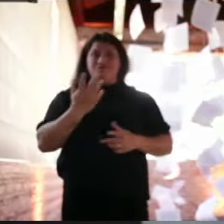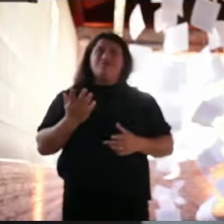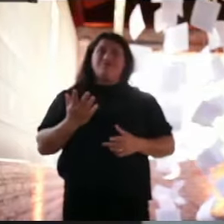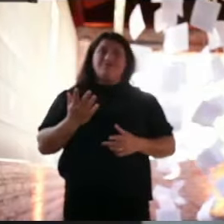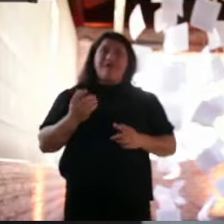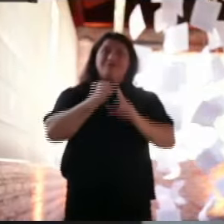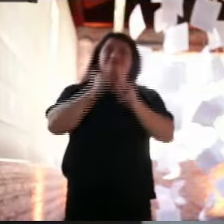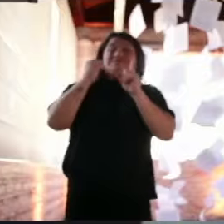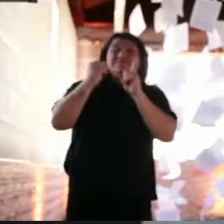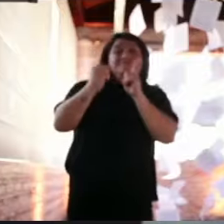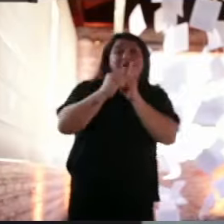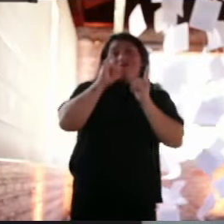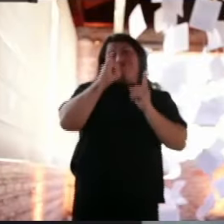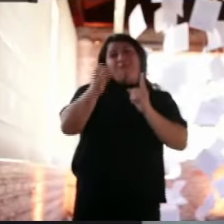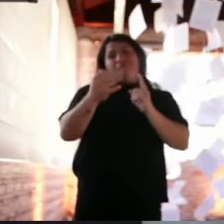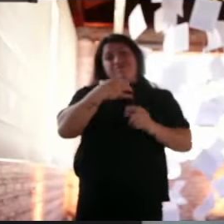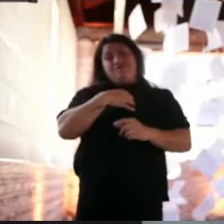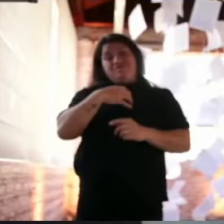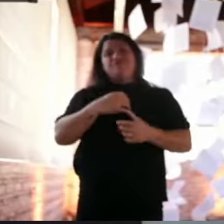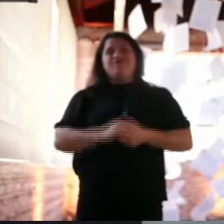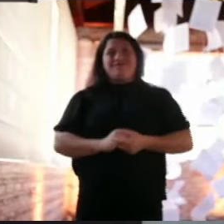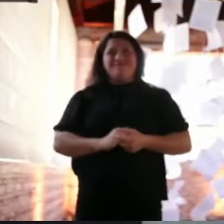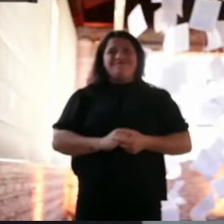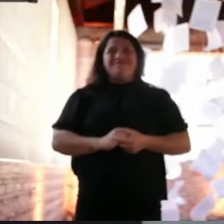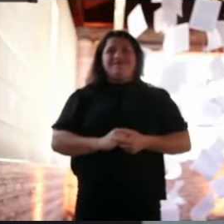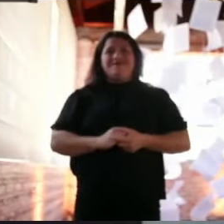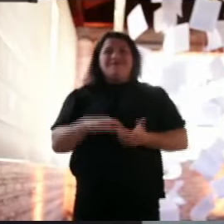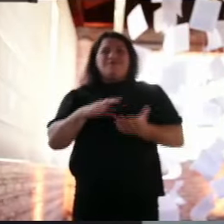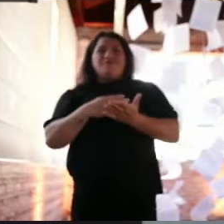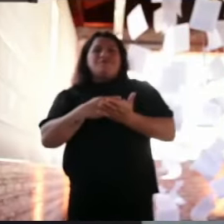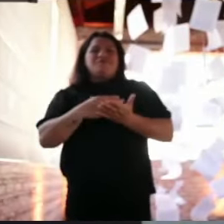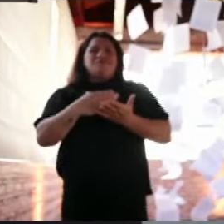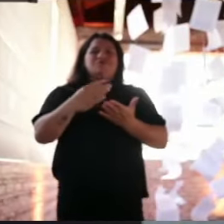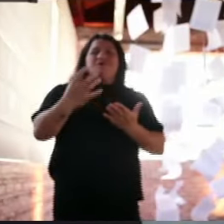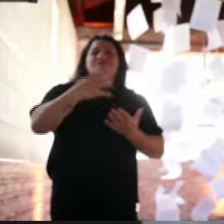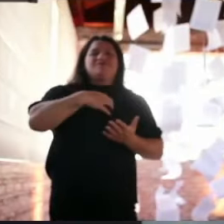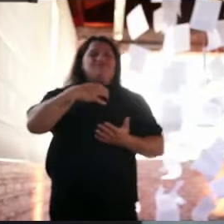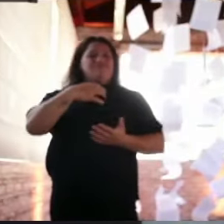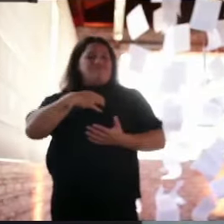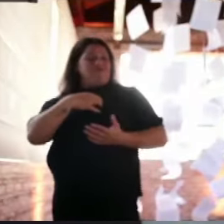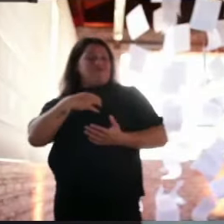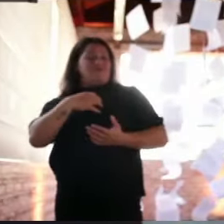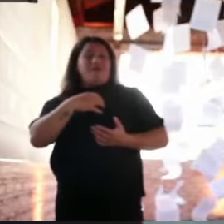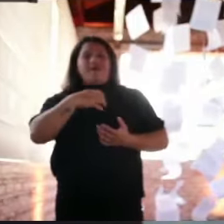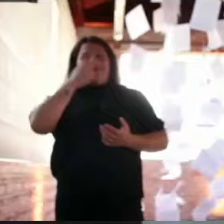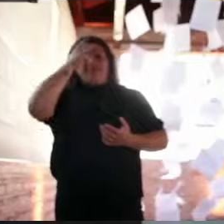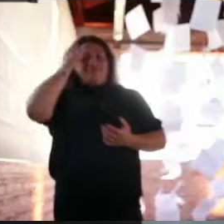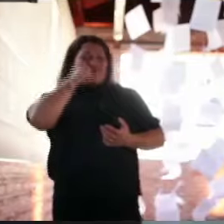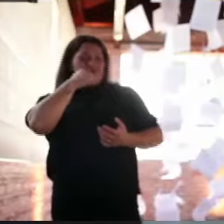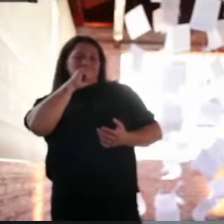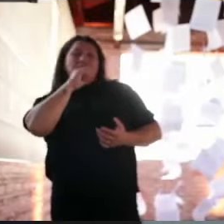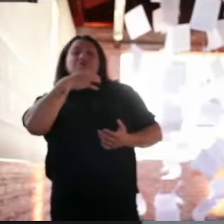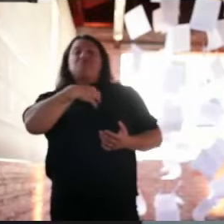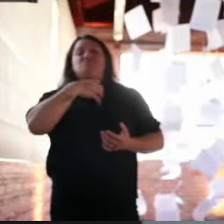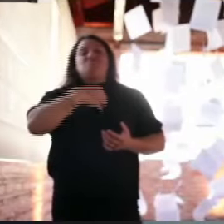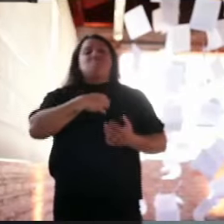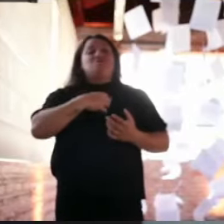convence socialmente foi assim que começou a fantasia de instinto materno né basta ler abadante como ela vai mostrando